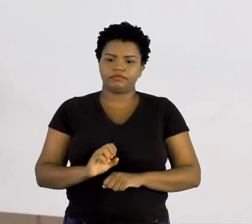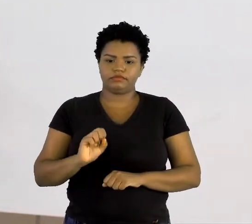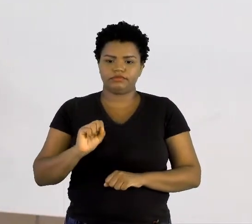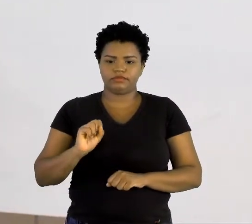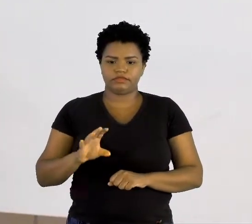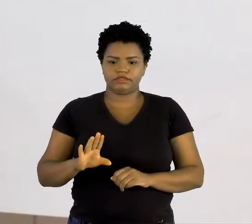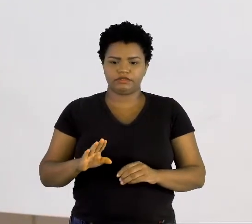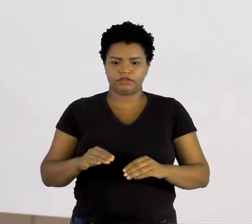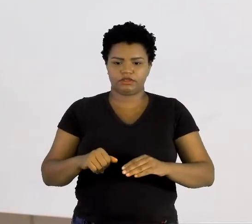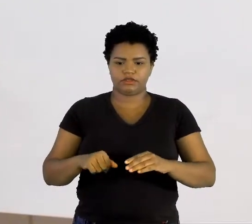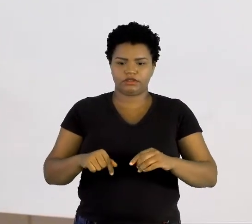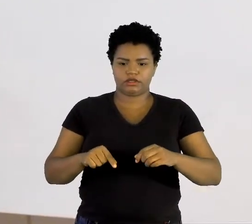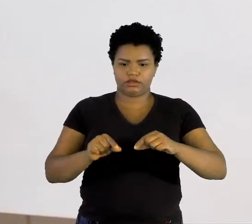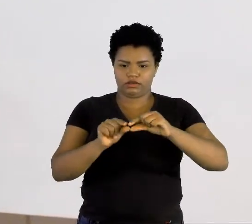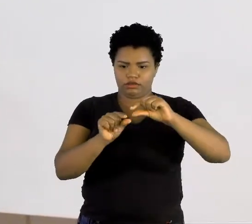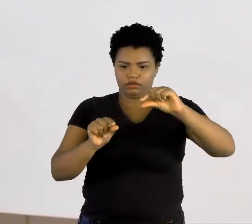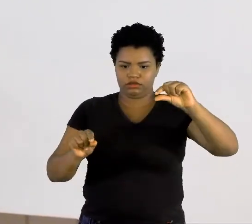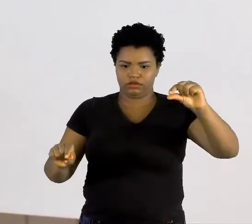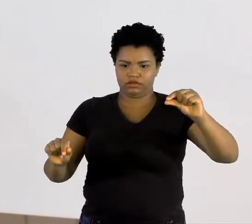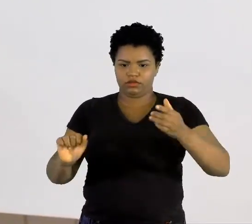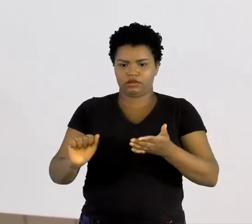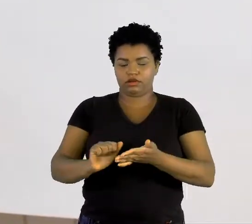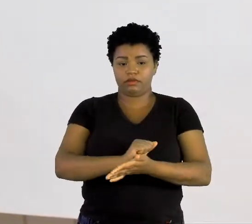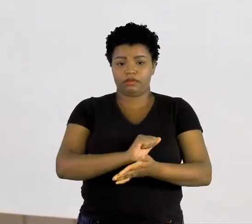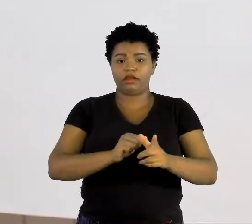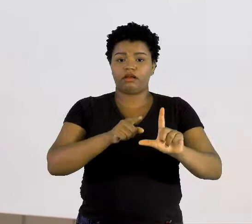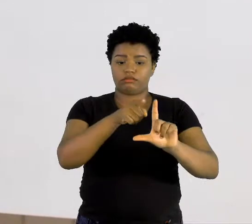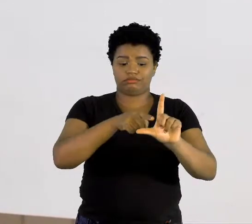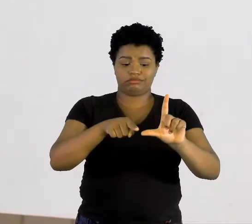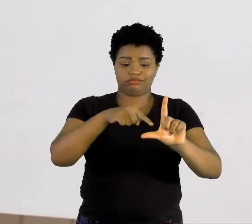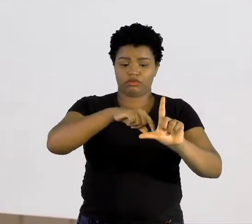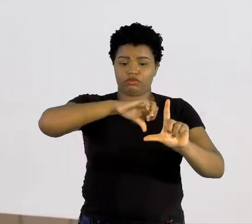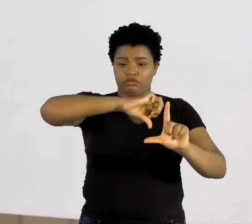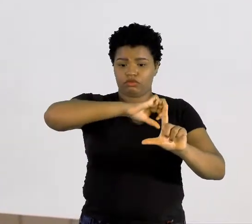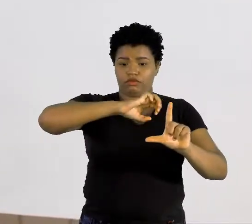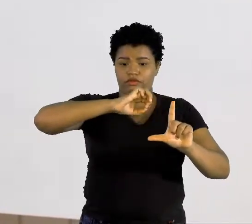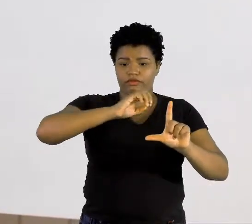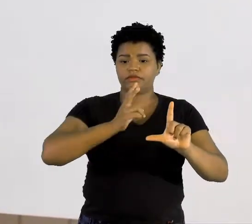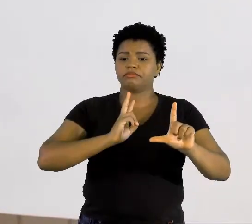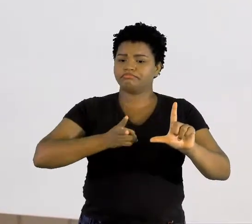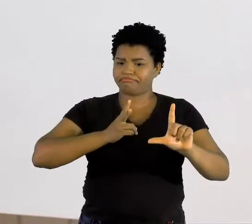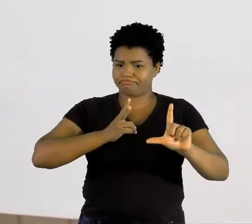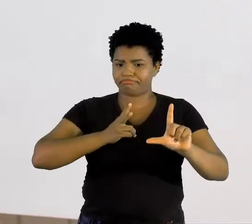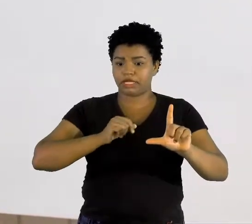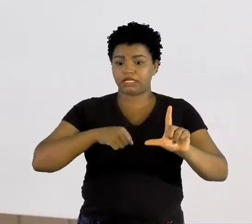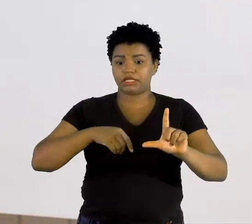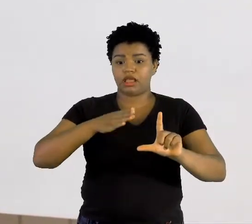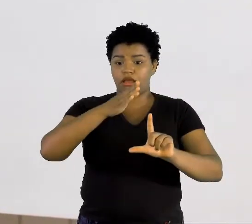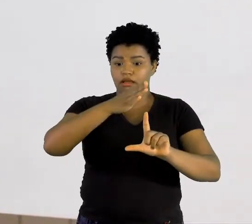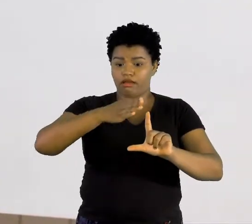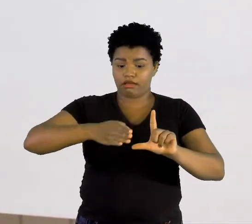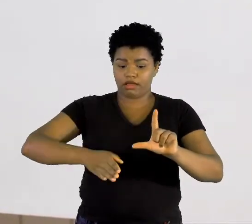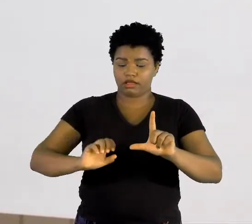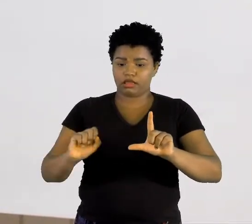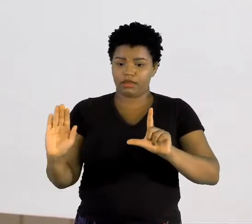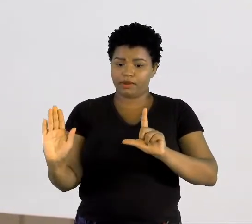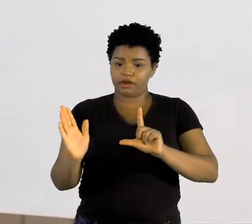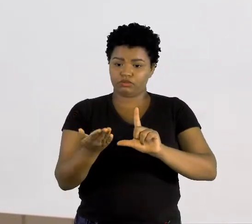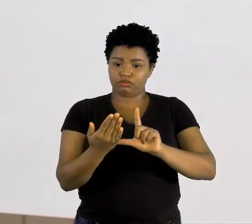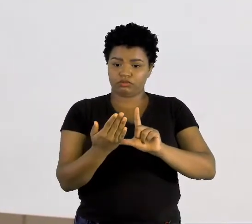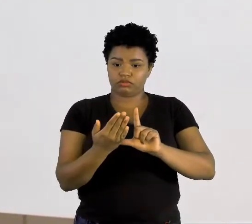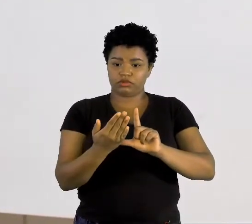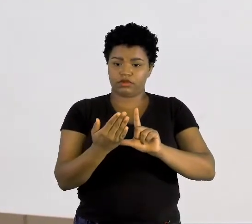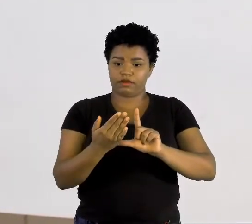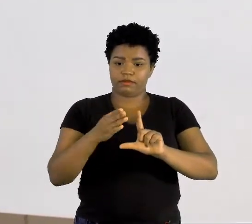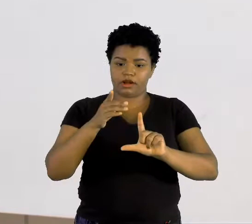reta, perceba que o ângulo de 90 continua existindo. Então, a reta que você conseguir esconder sem eliminar o